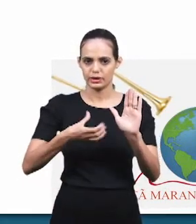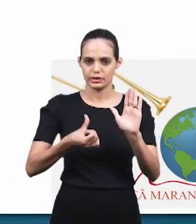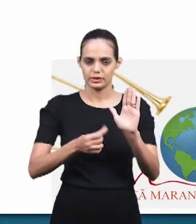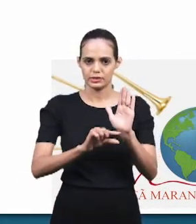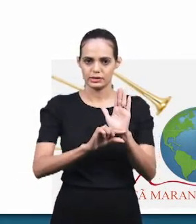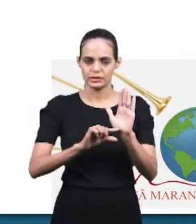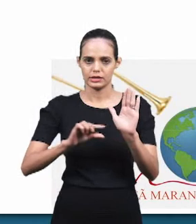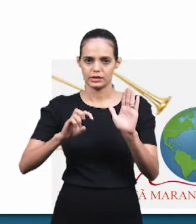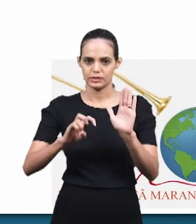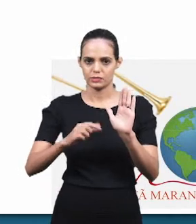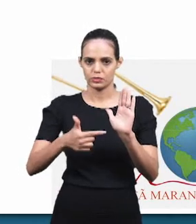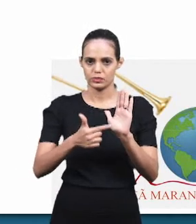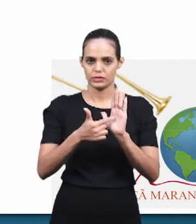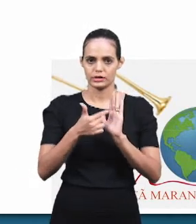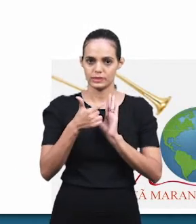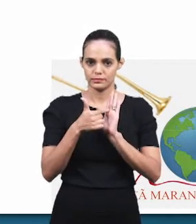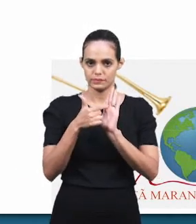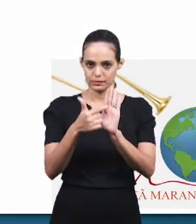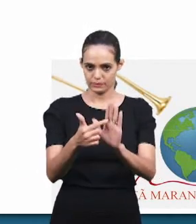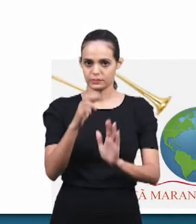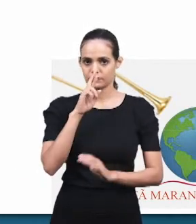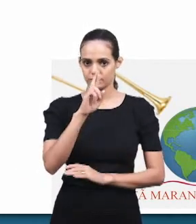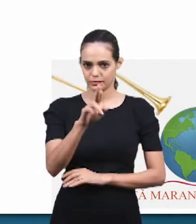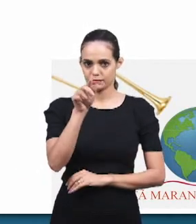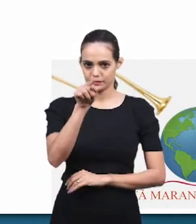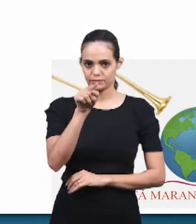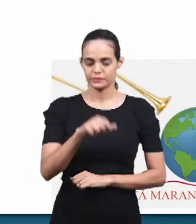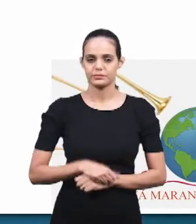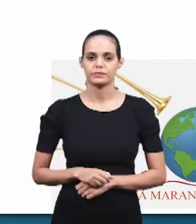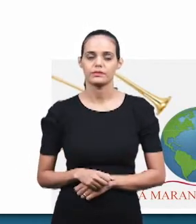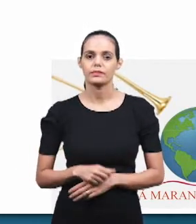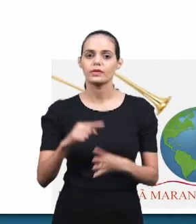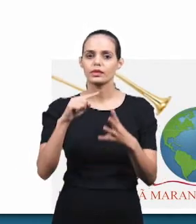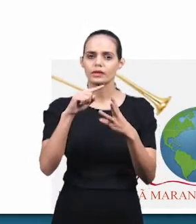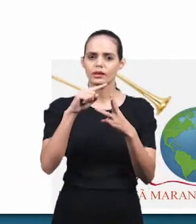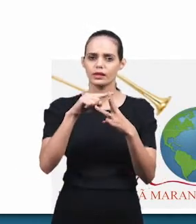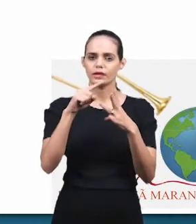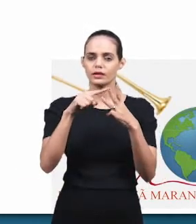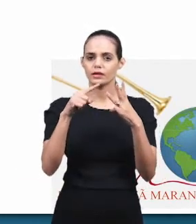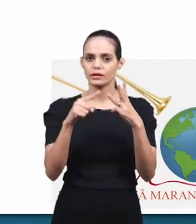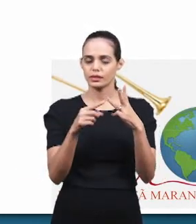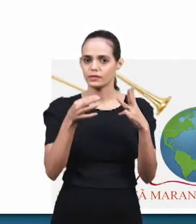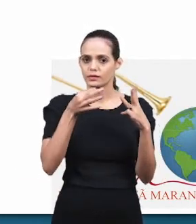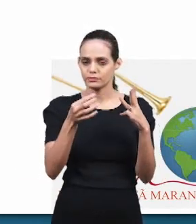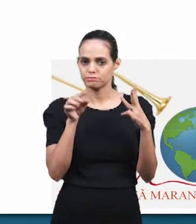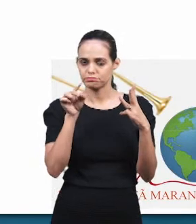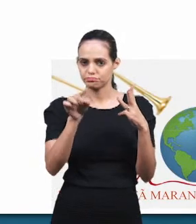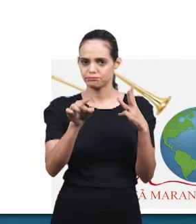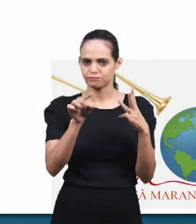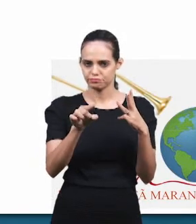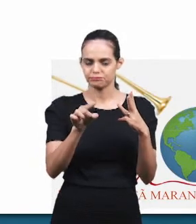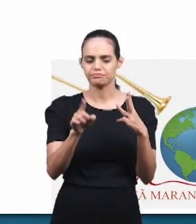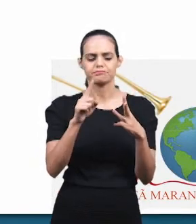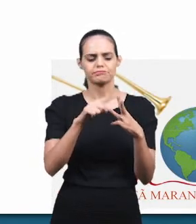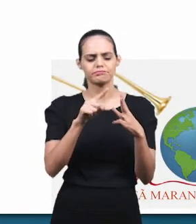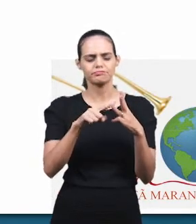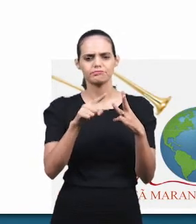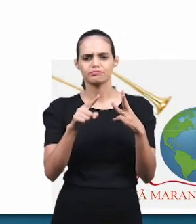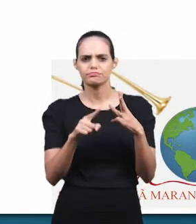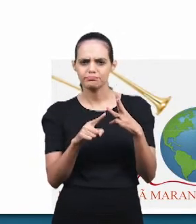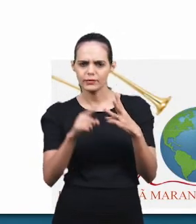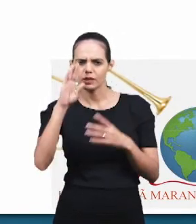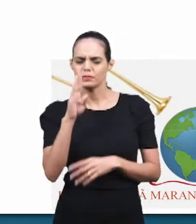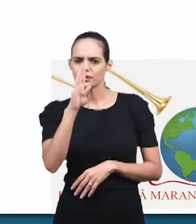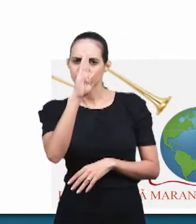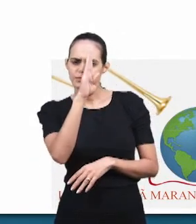52, responda. Cite 3 coisas que Bartimeu deixou para trás, atendendo